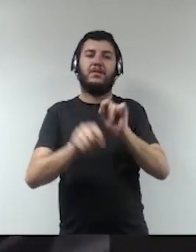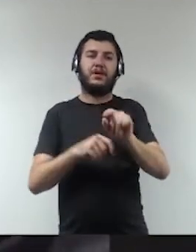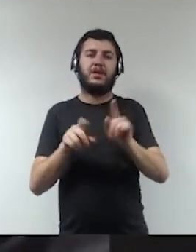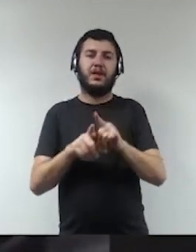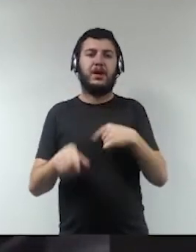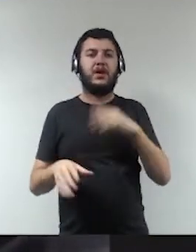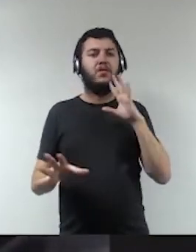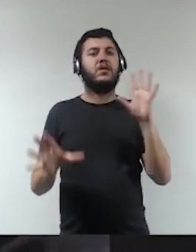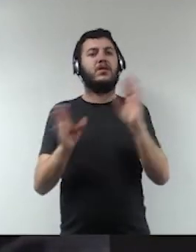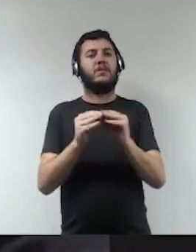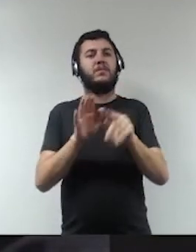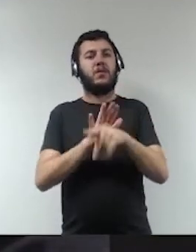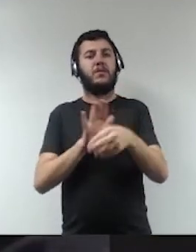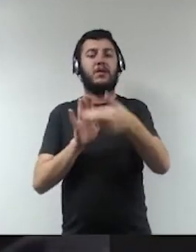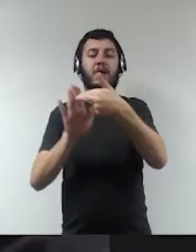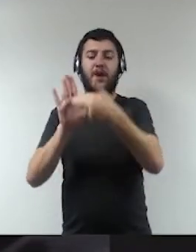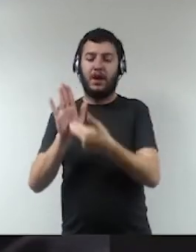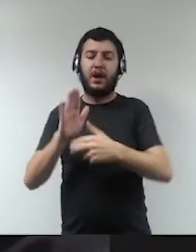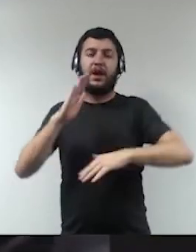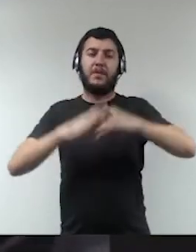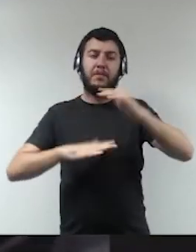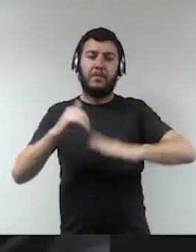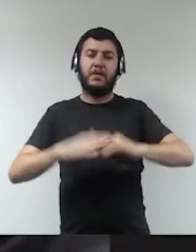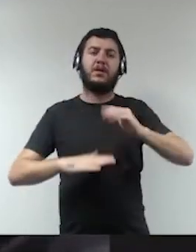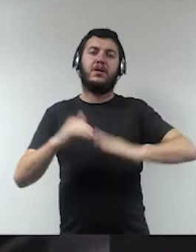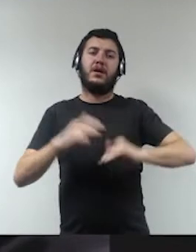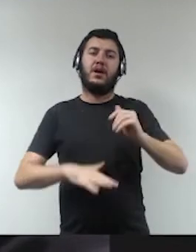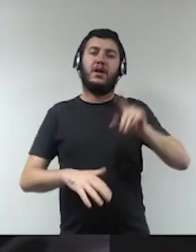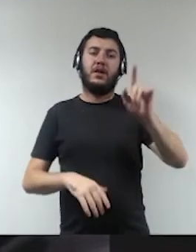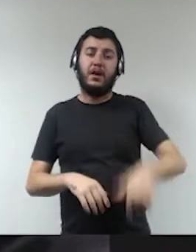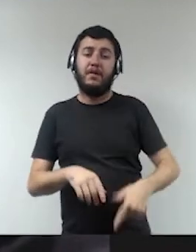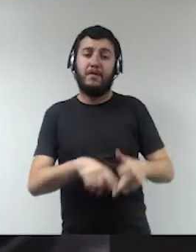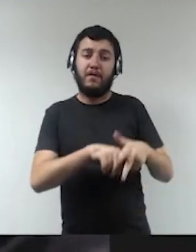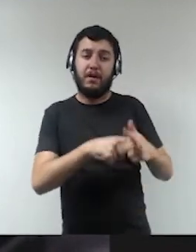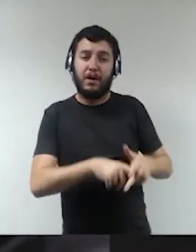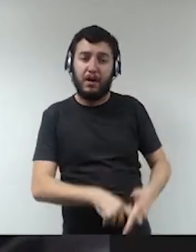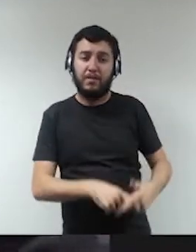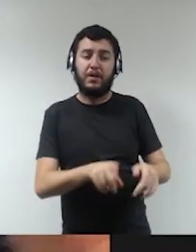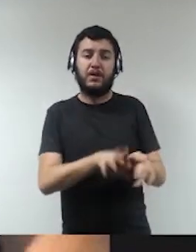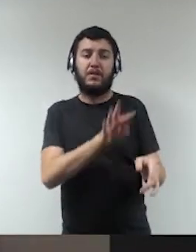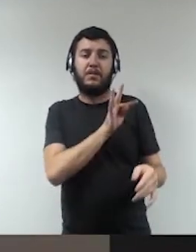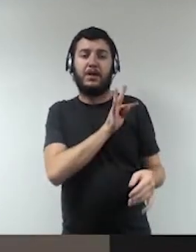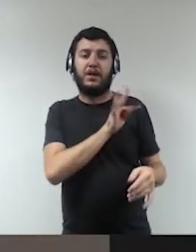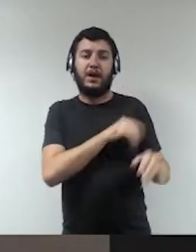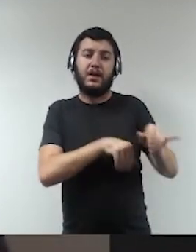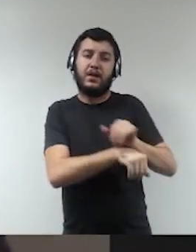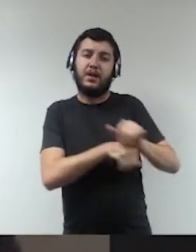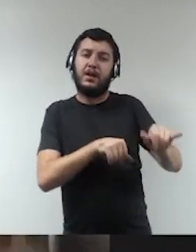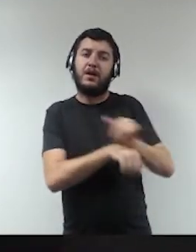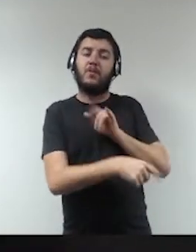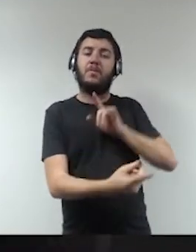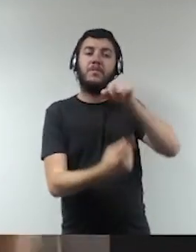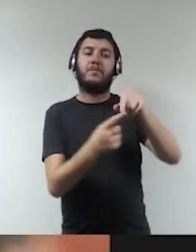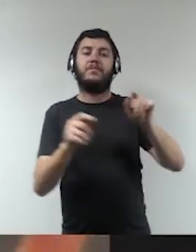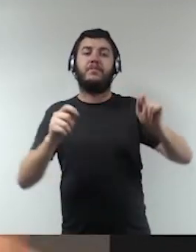da norma aplicável como ferramenta e técnica de se perquirir sobre os